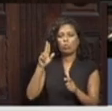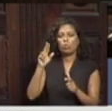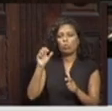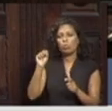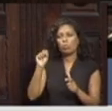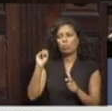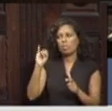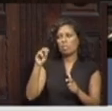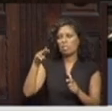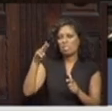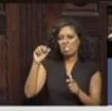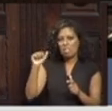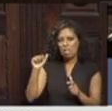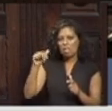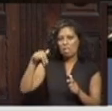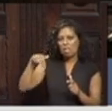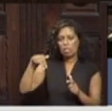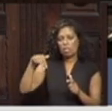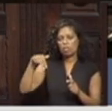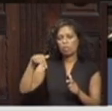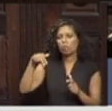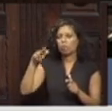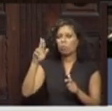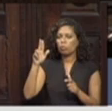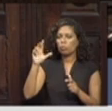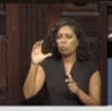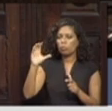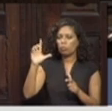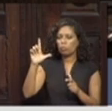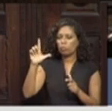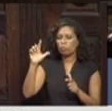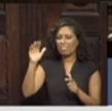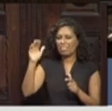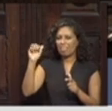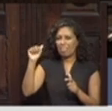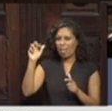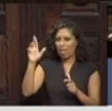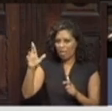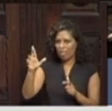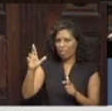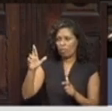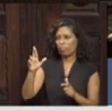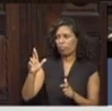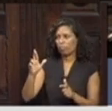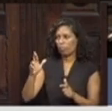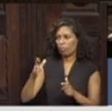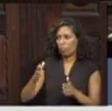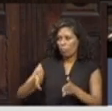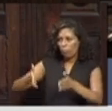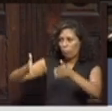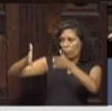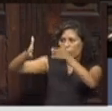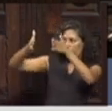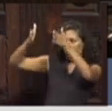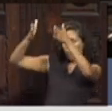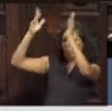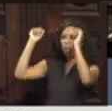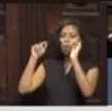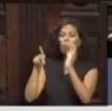é o município fluminense, aliás, o município brasileiro, deputado Carlos Osório, o